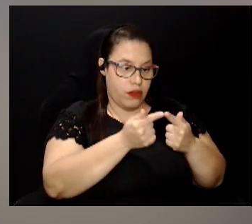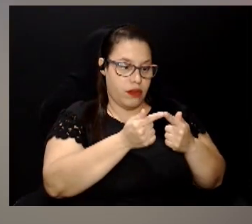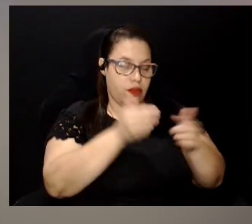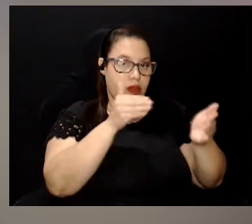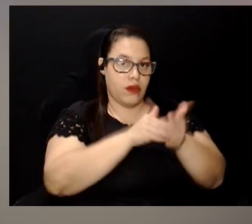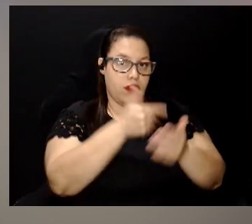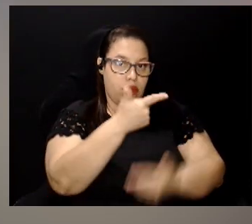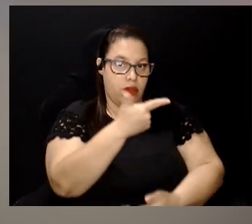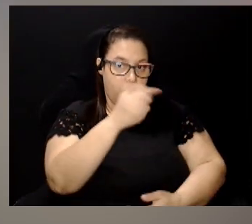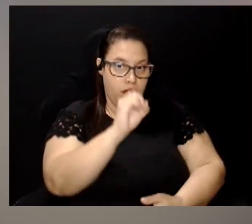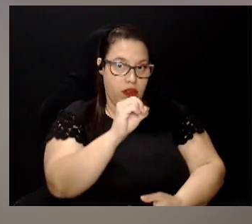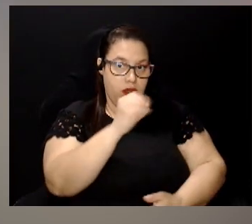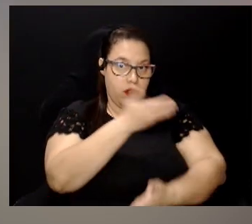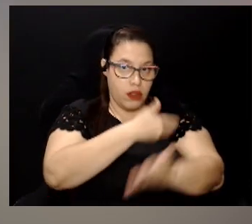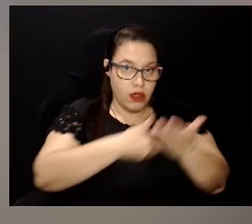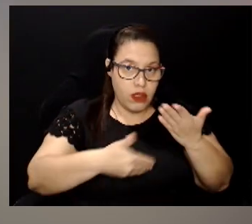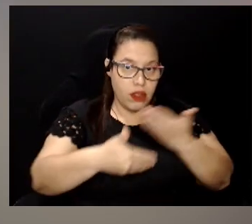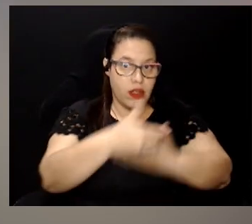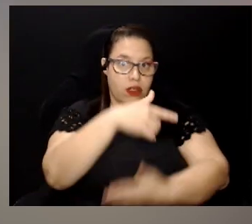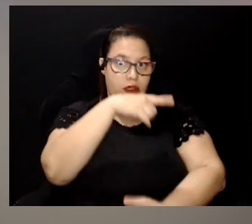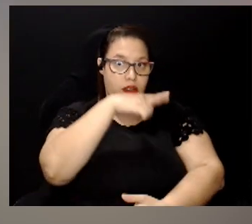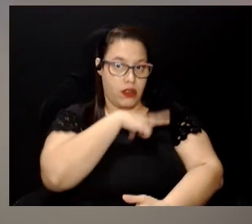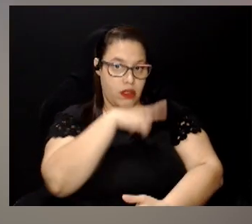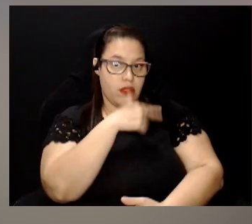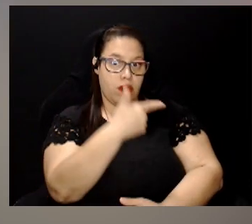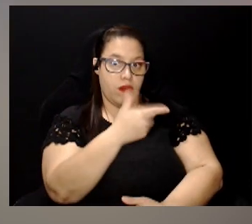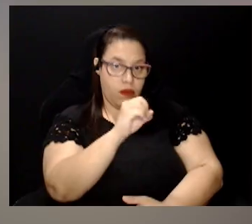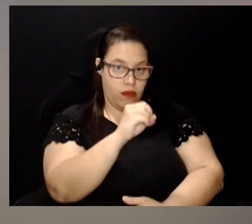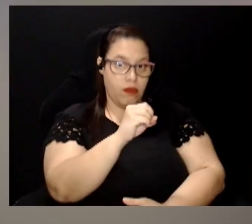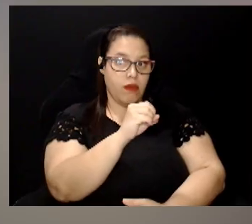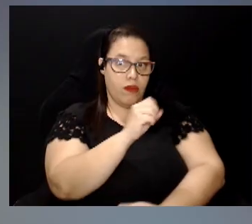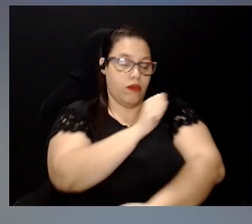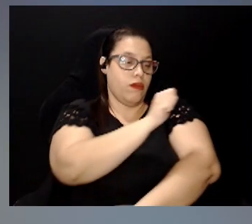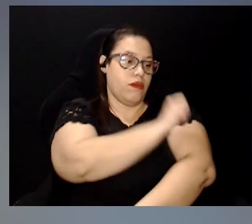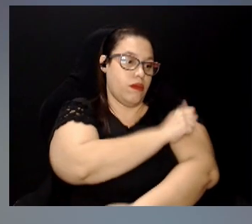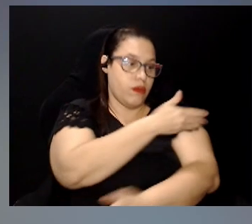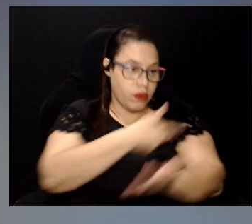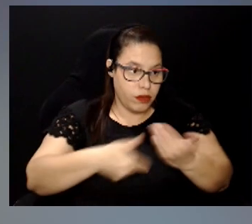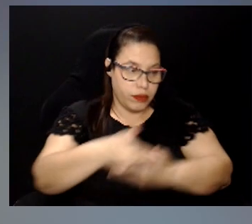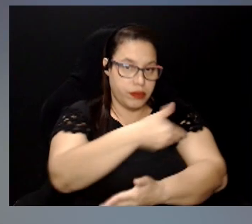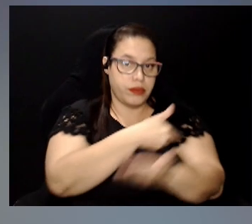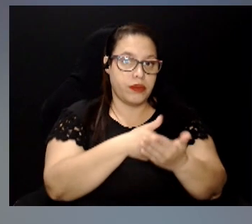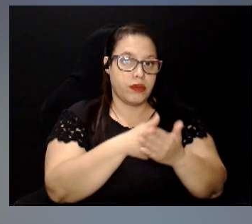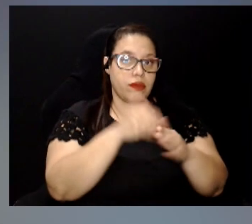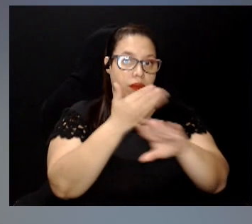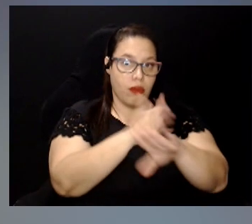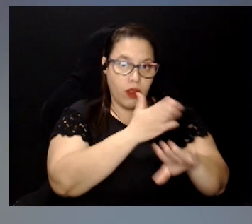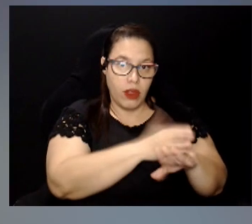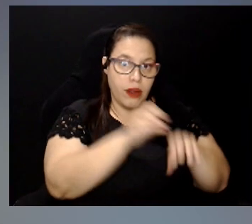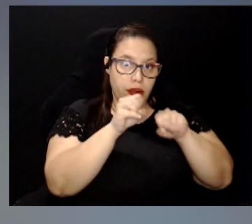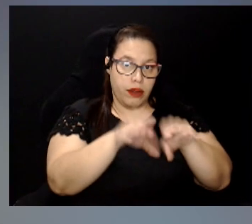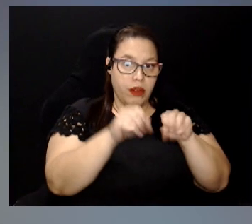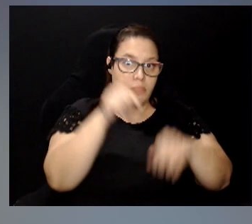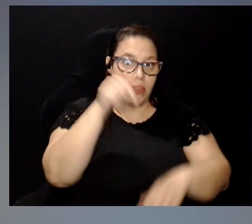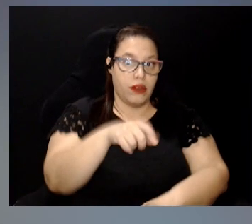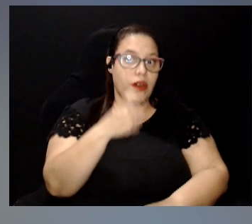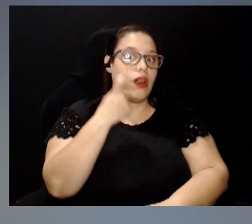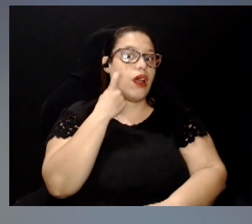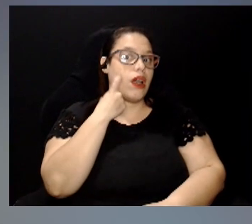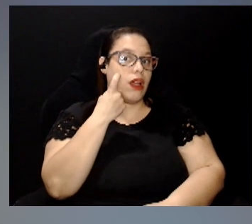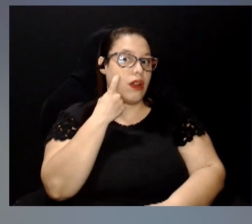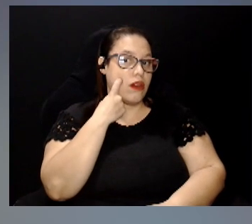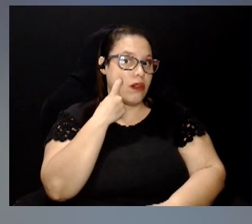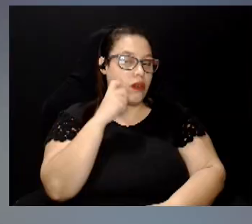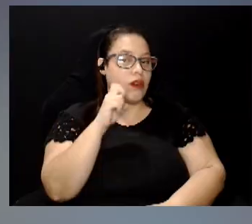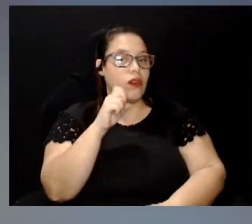nós temos os 20 participantes e os ensaios são feitos aqui às sextas-feiras. Então outras instituições vêm